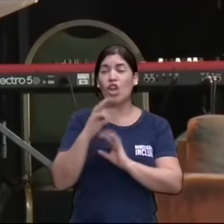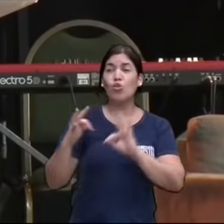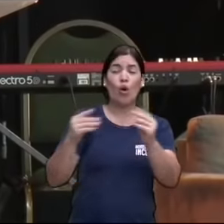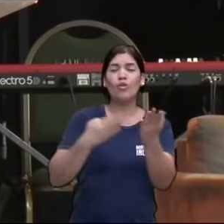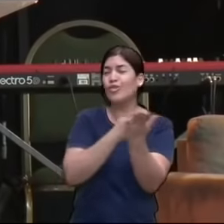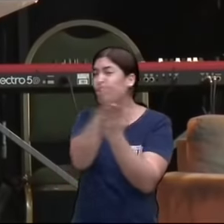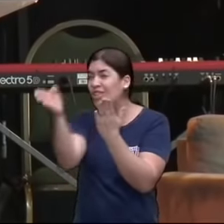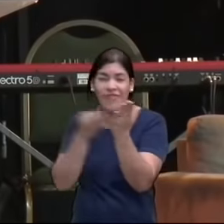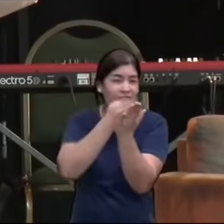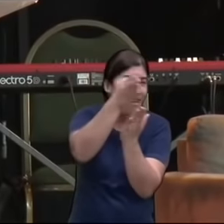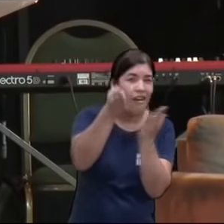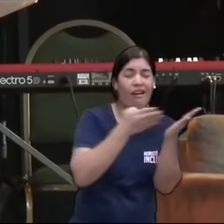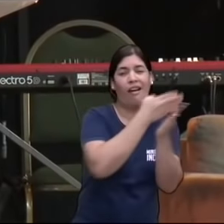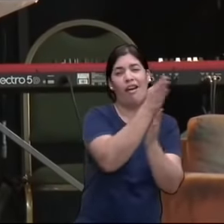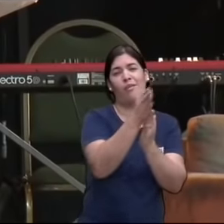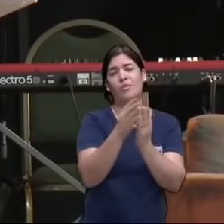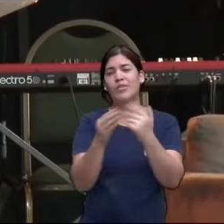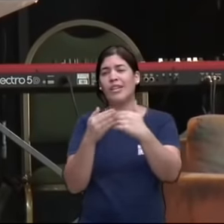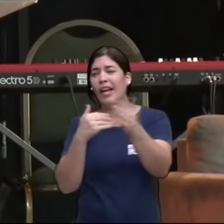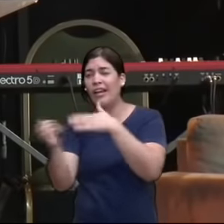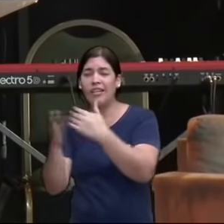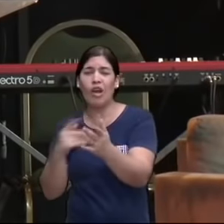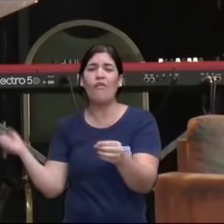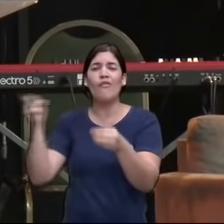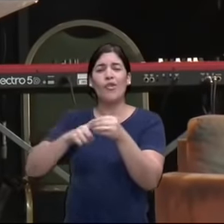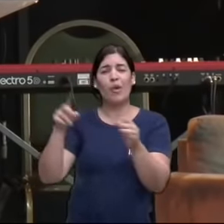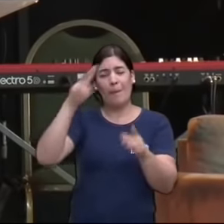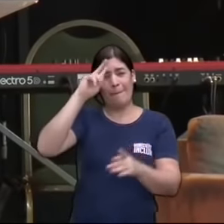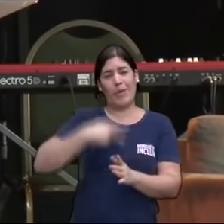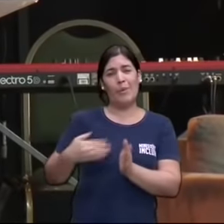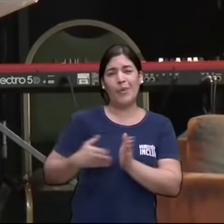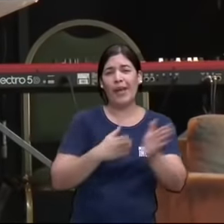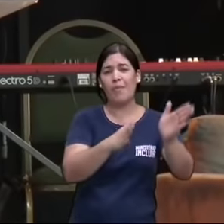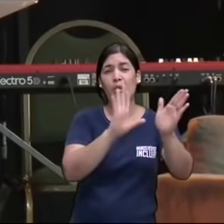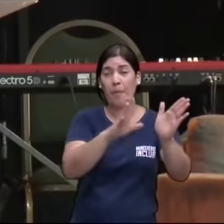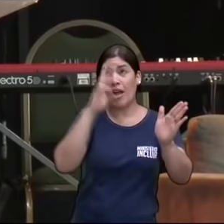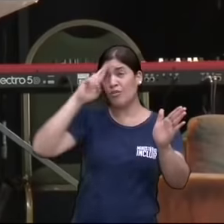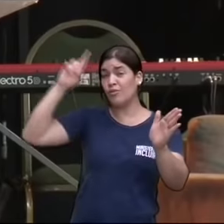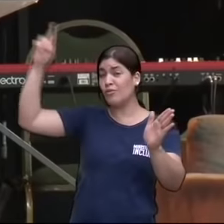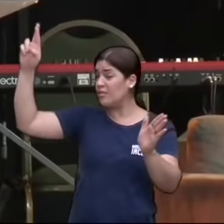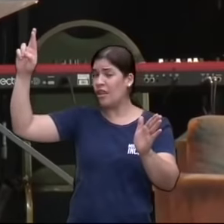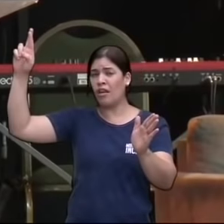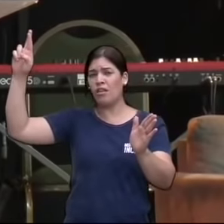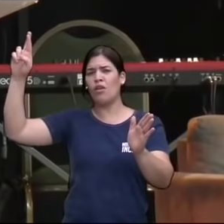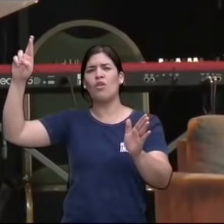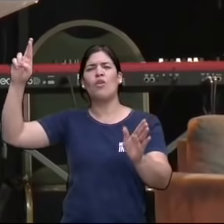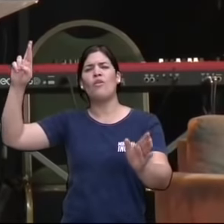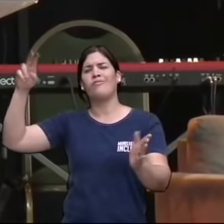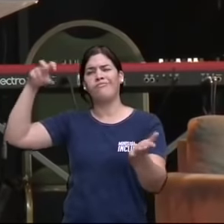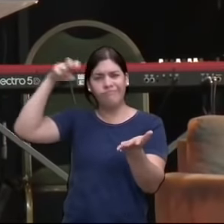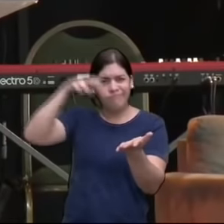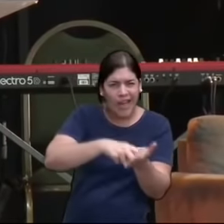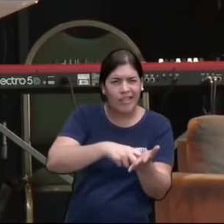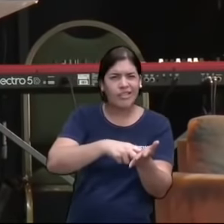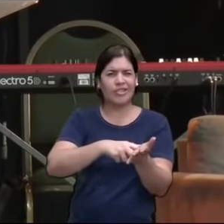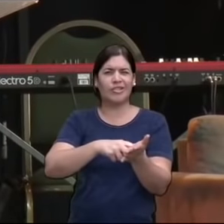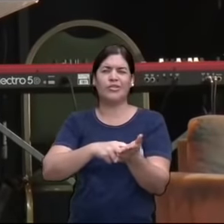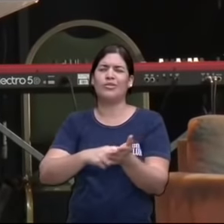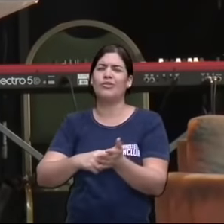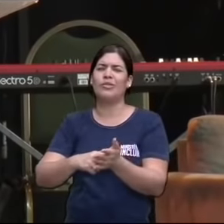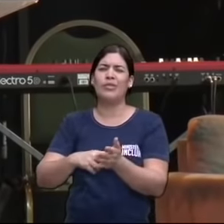qual voltou para o seu próprio caminho, e o Senhor fez cair sobre ele a iniquidade de